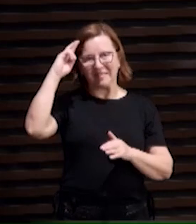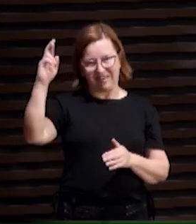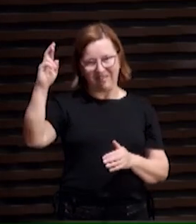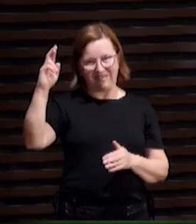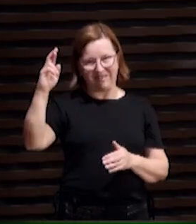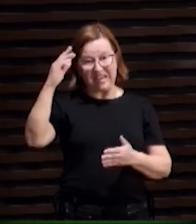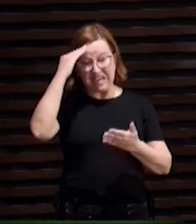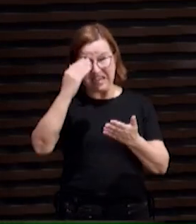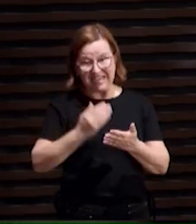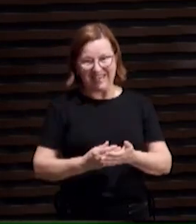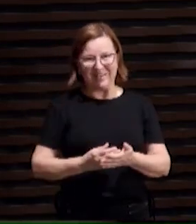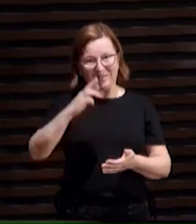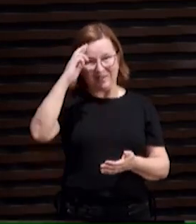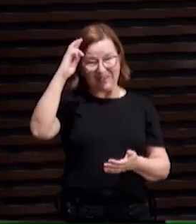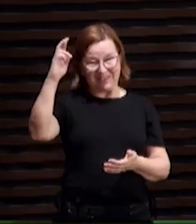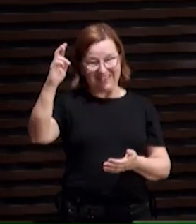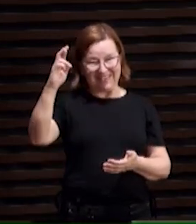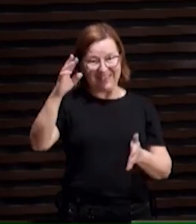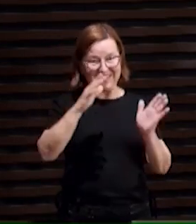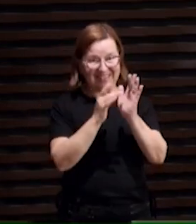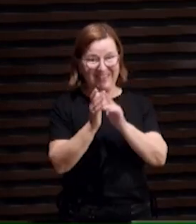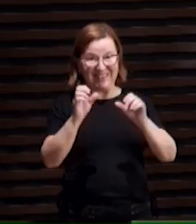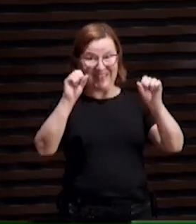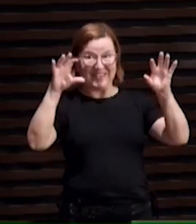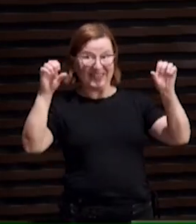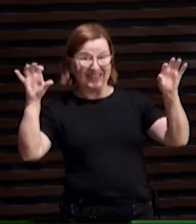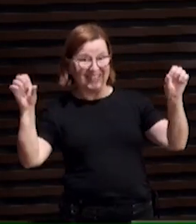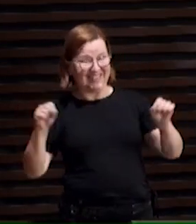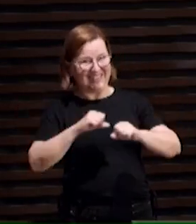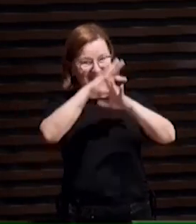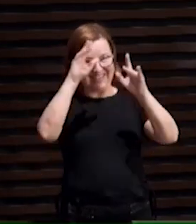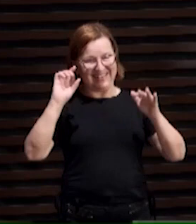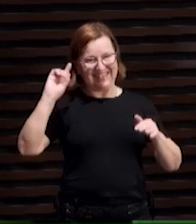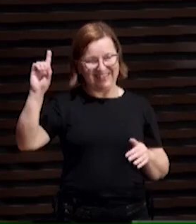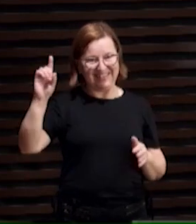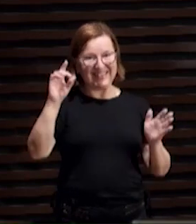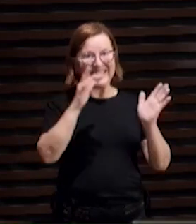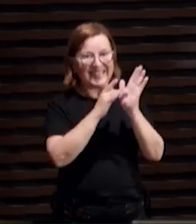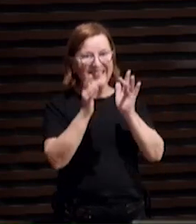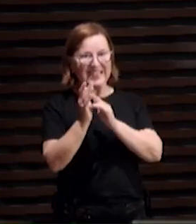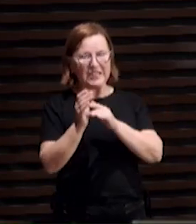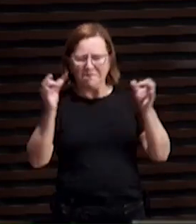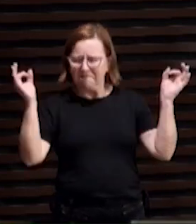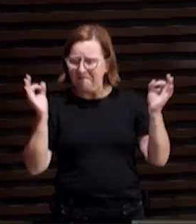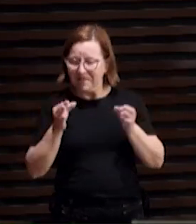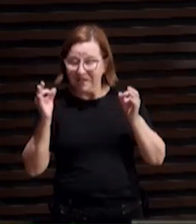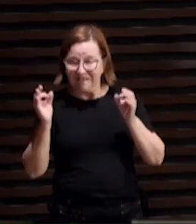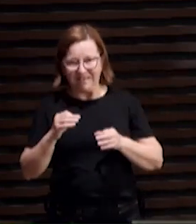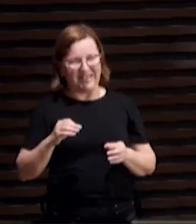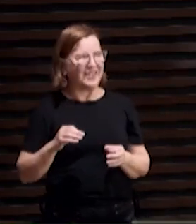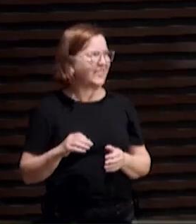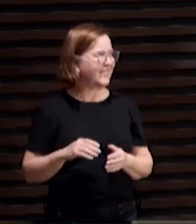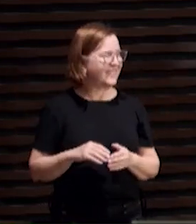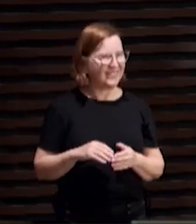Ele é o resplendor da glória de Deus. Ele é o perfeito